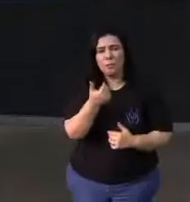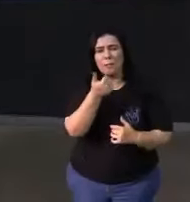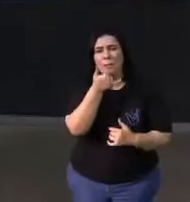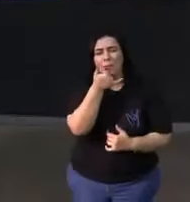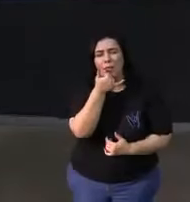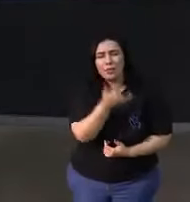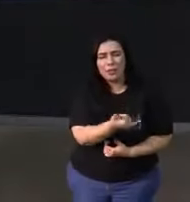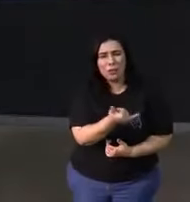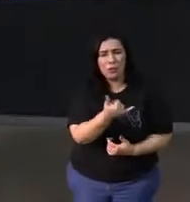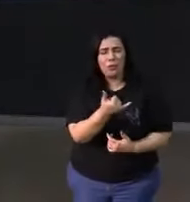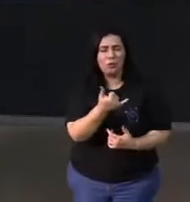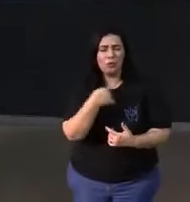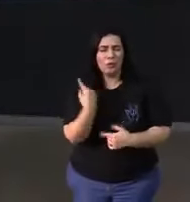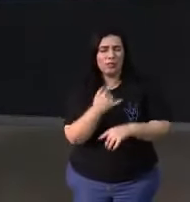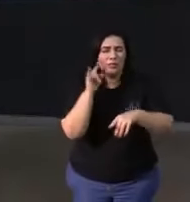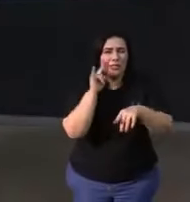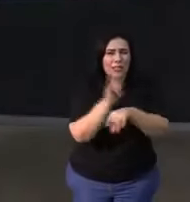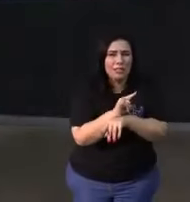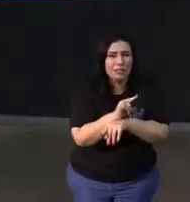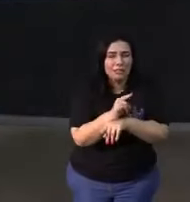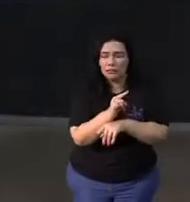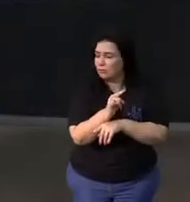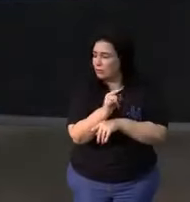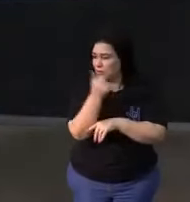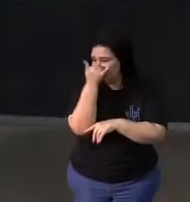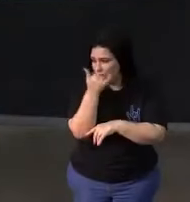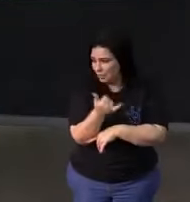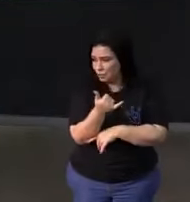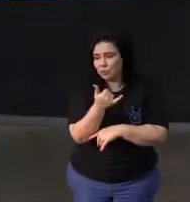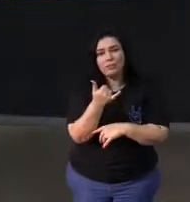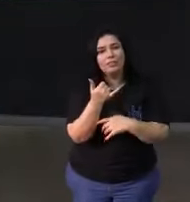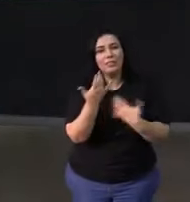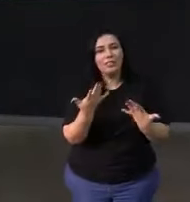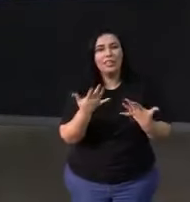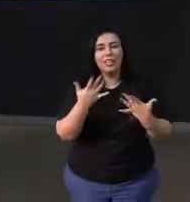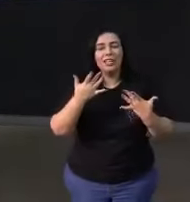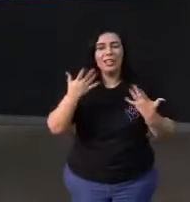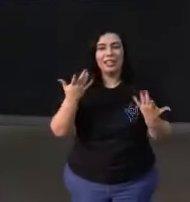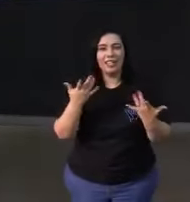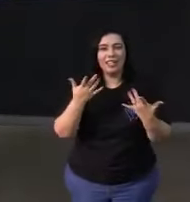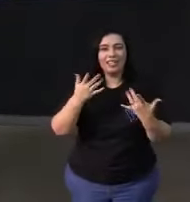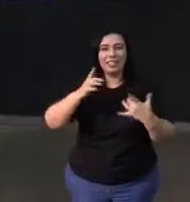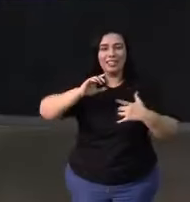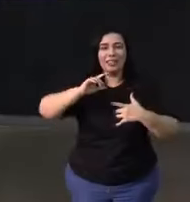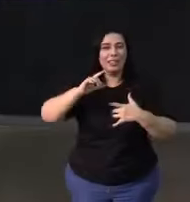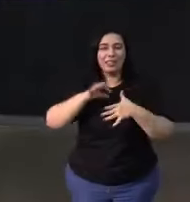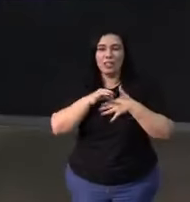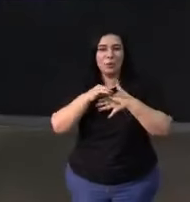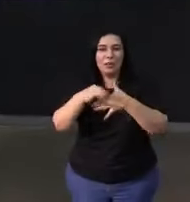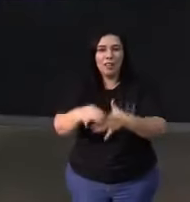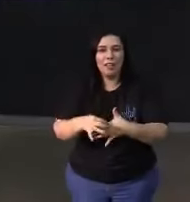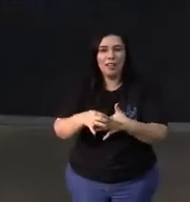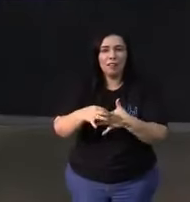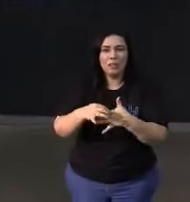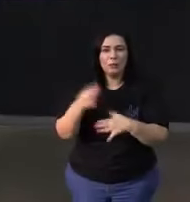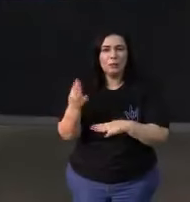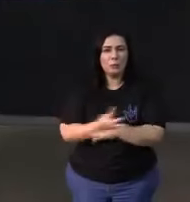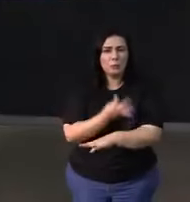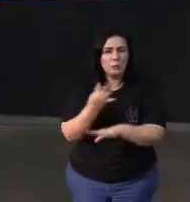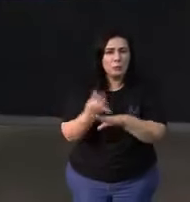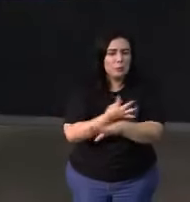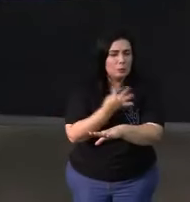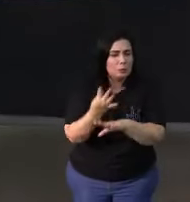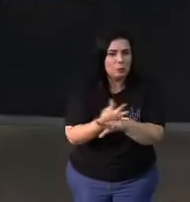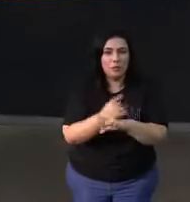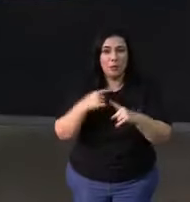José, nós te traímos, nós te colocamos numa cova. José diz: não carreguem o fardo dessa